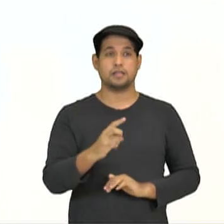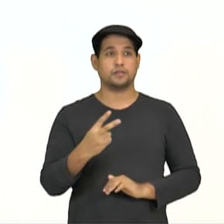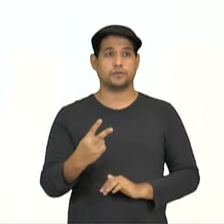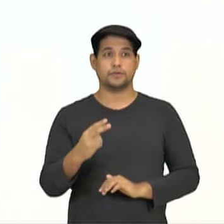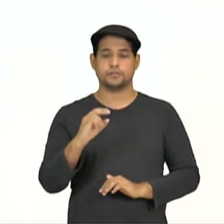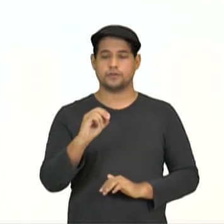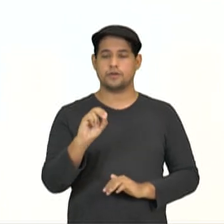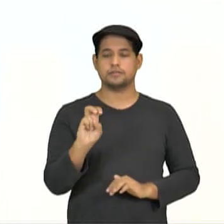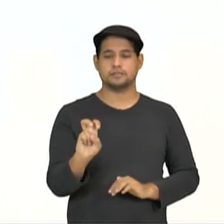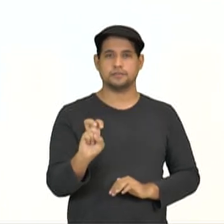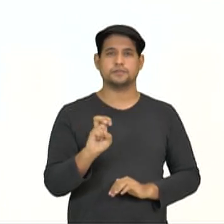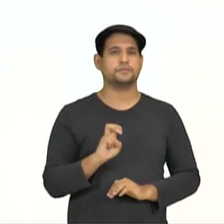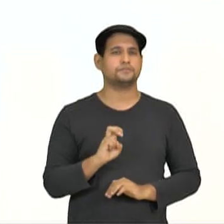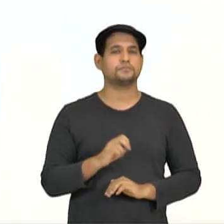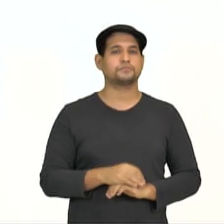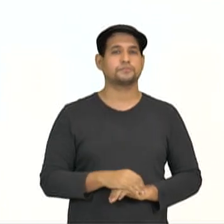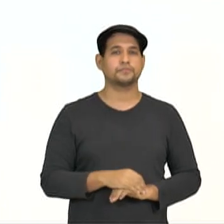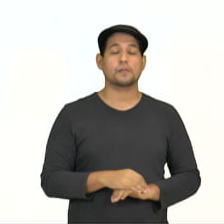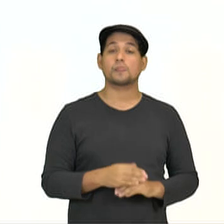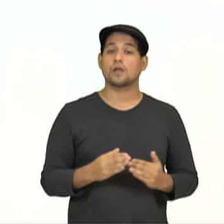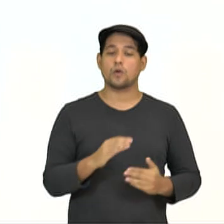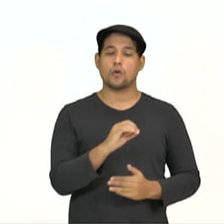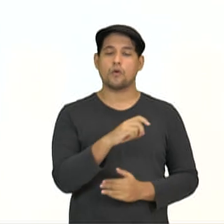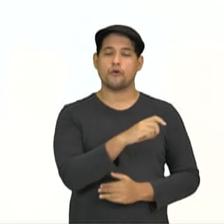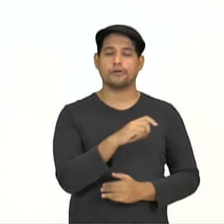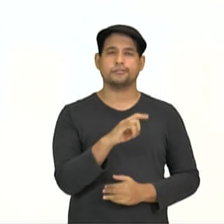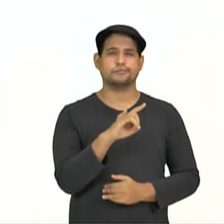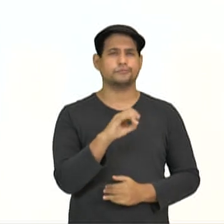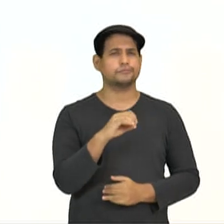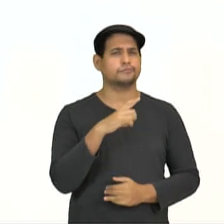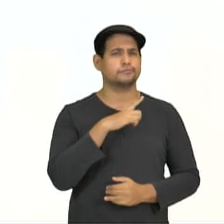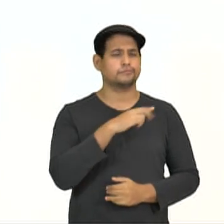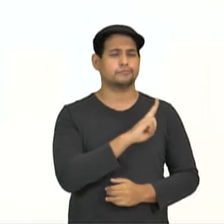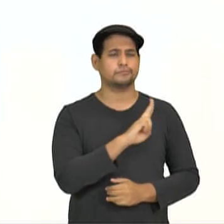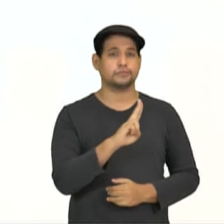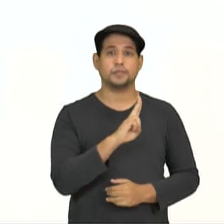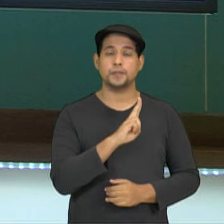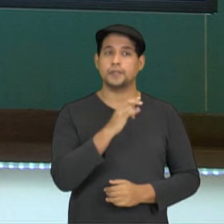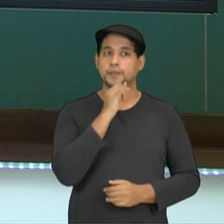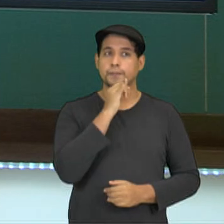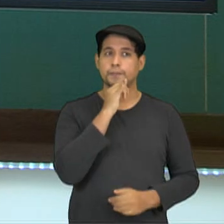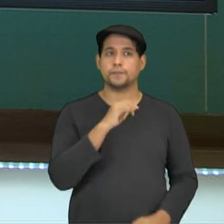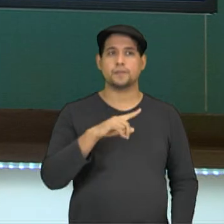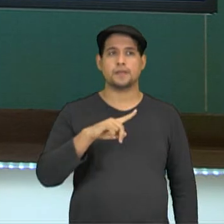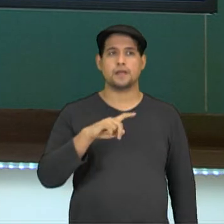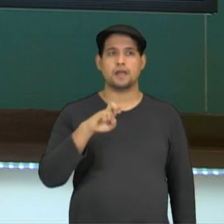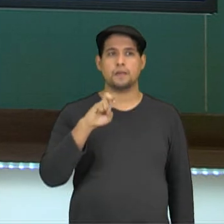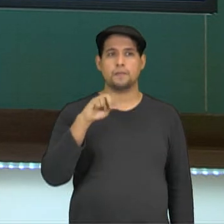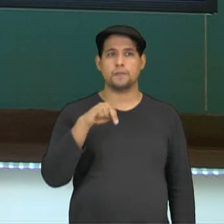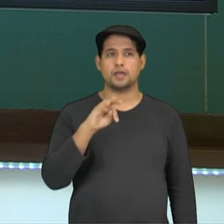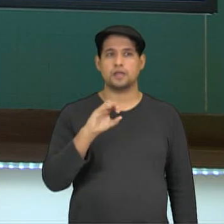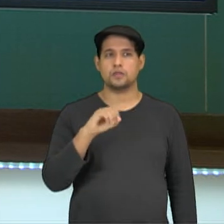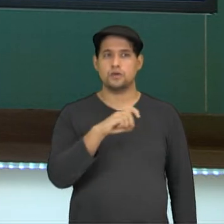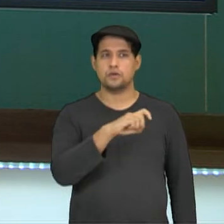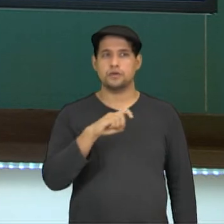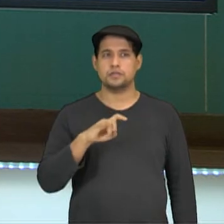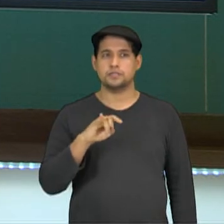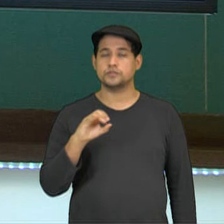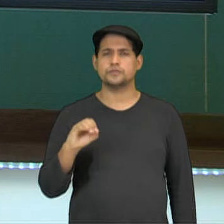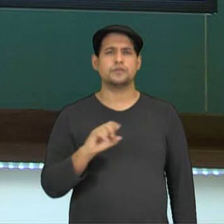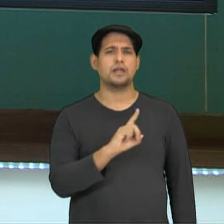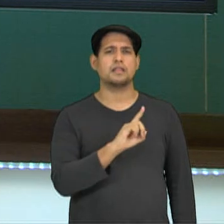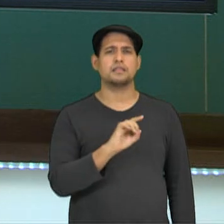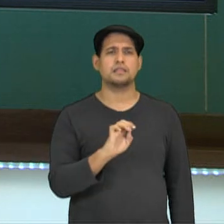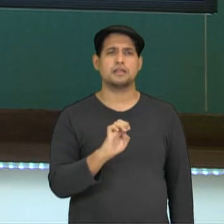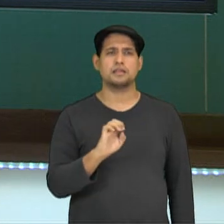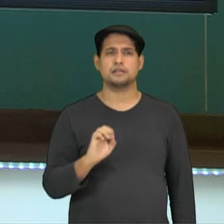Cl2O5. Esse óxido, ele tem este nome aqui, ó, pentóxido de dicloro. Por que ele